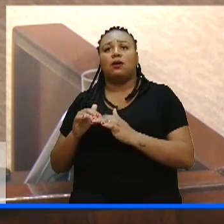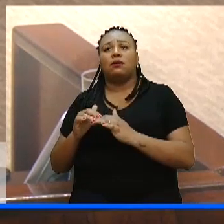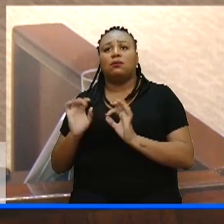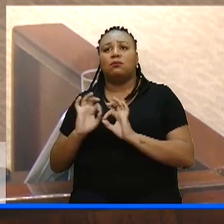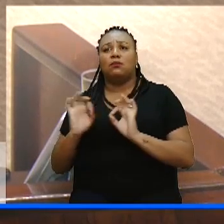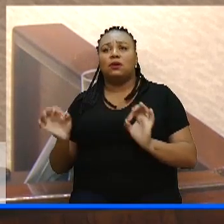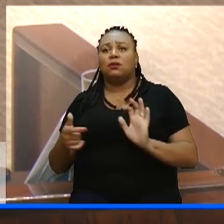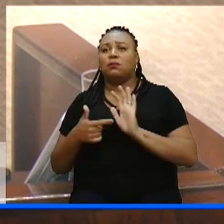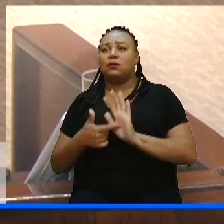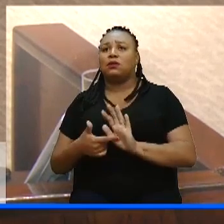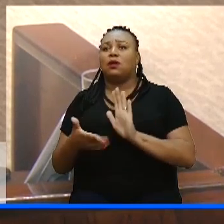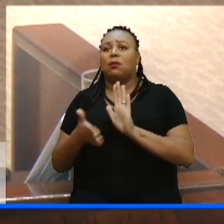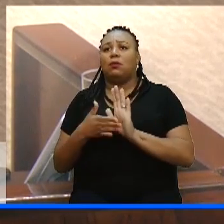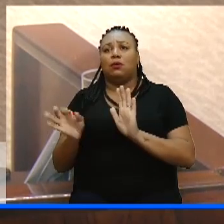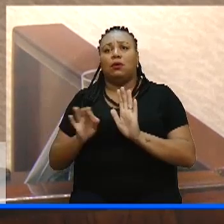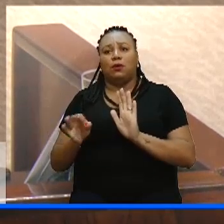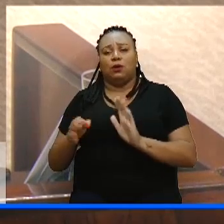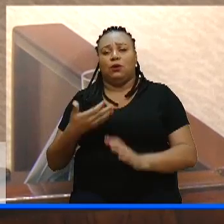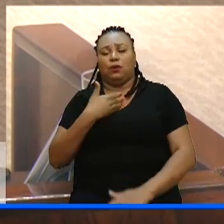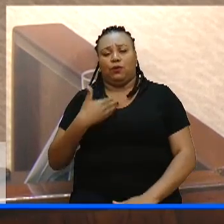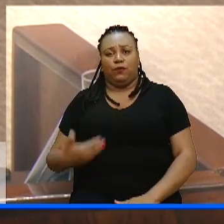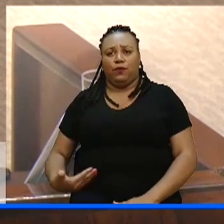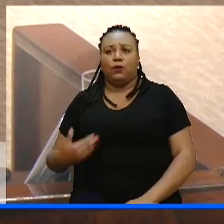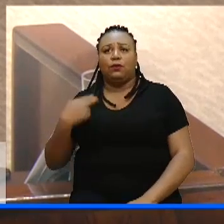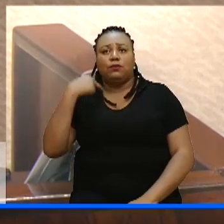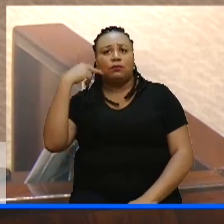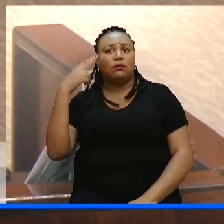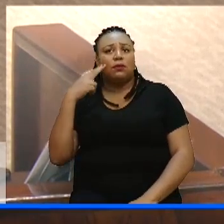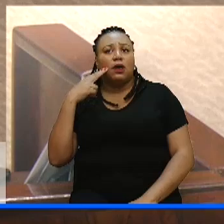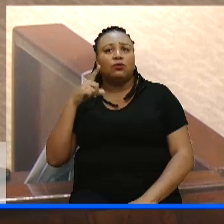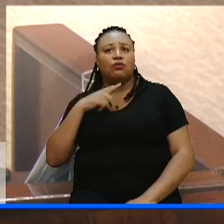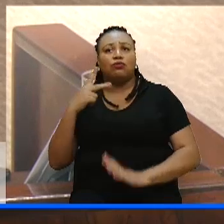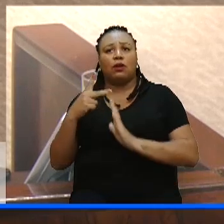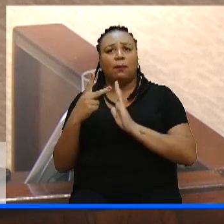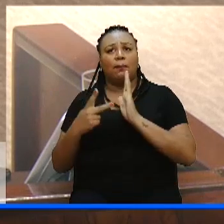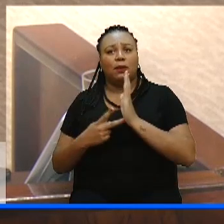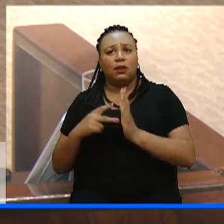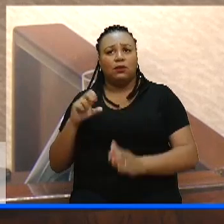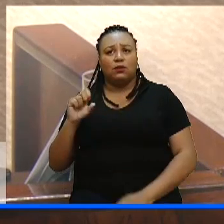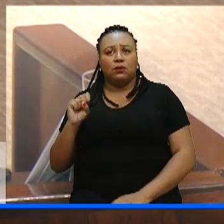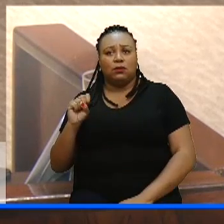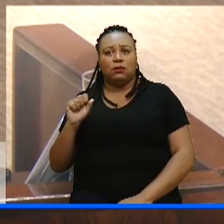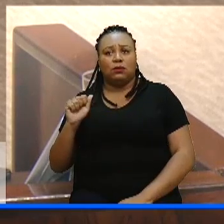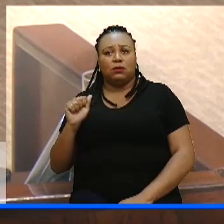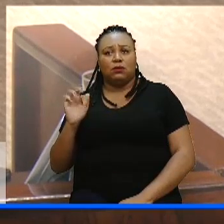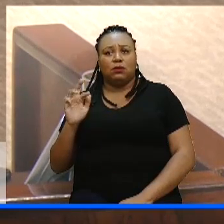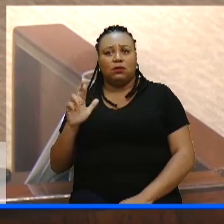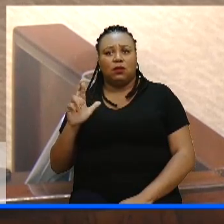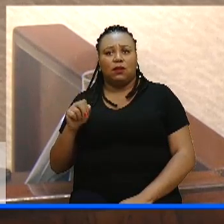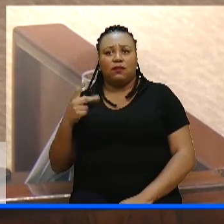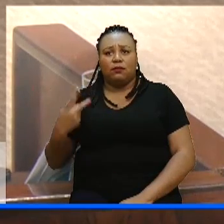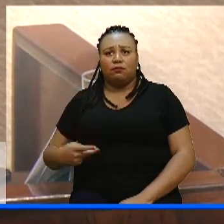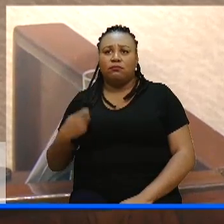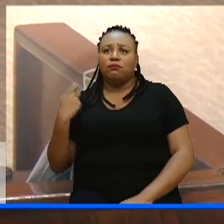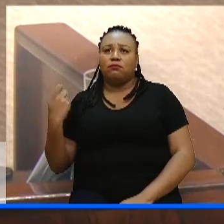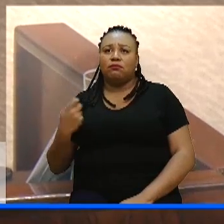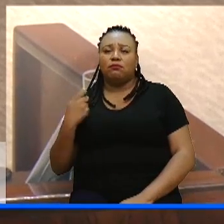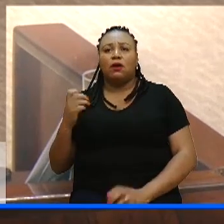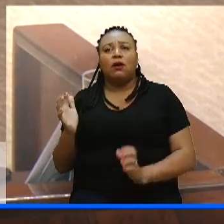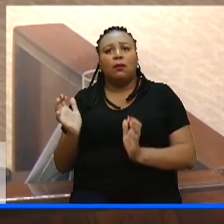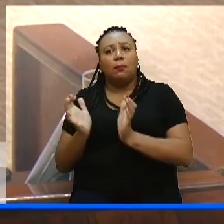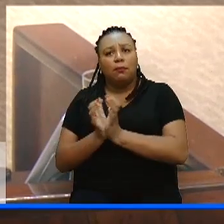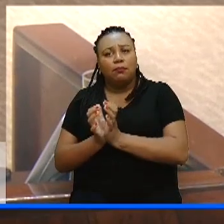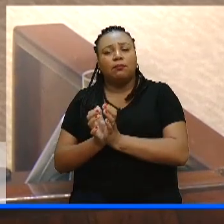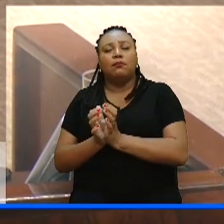em uma o governo do governador tarso gênero tinha um plano safra do rio grande do sul complementar ao plano safra